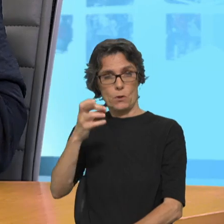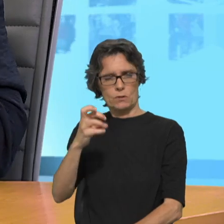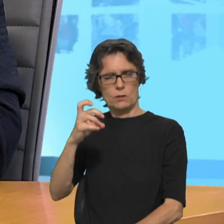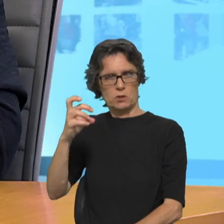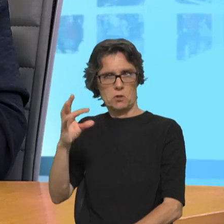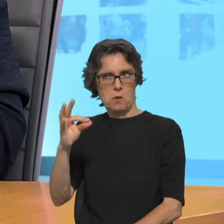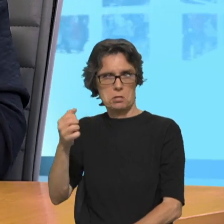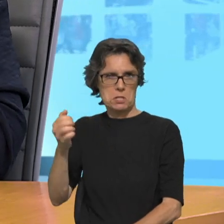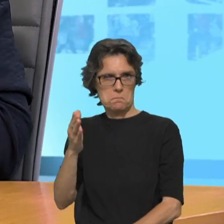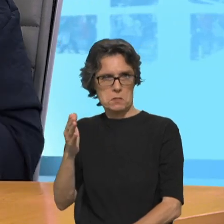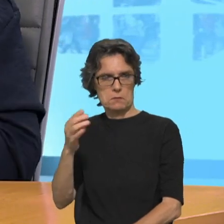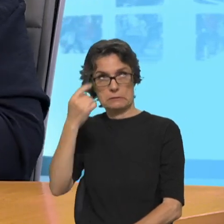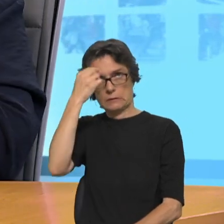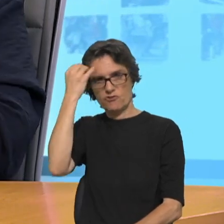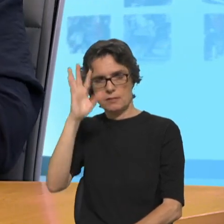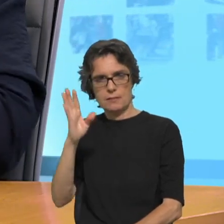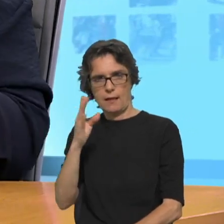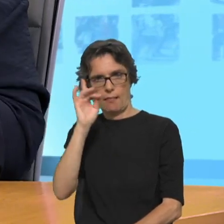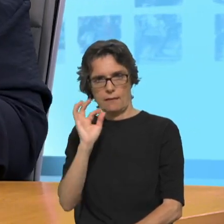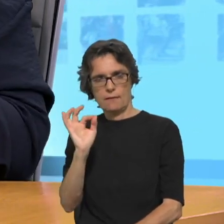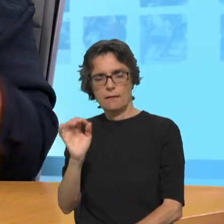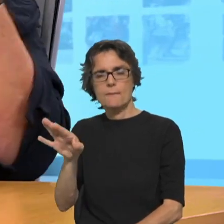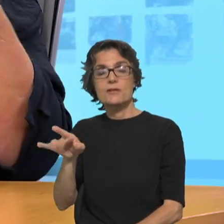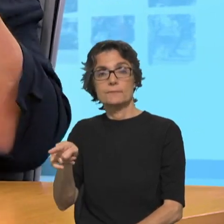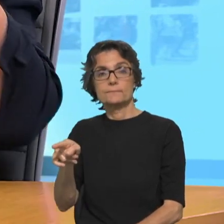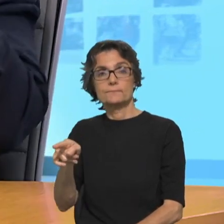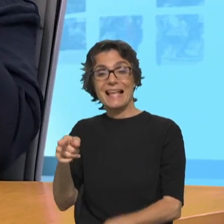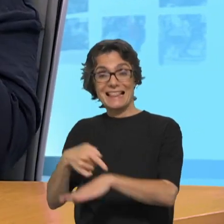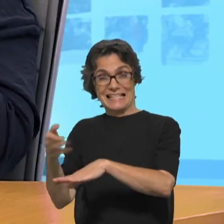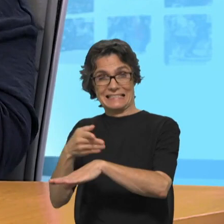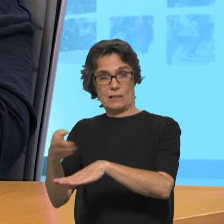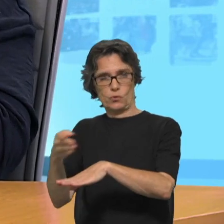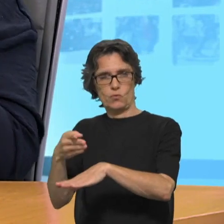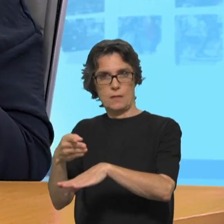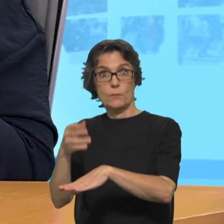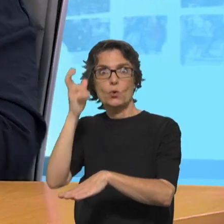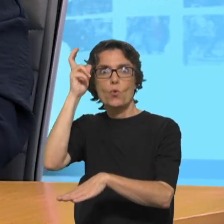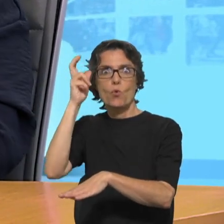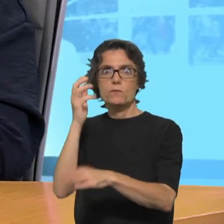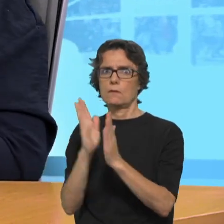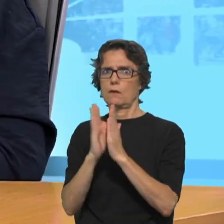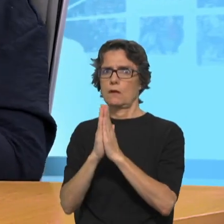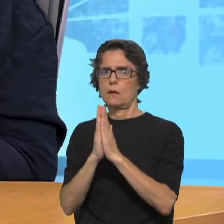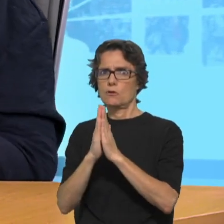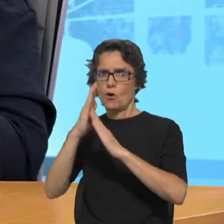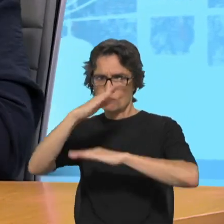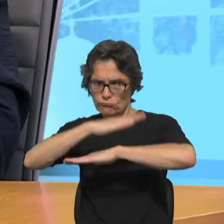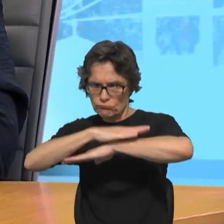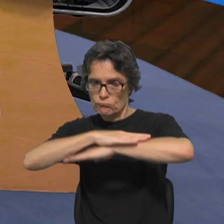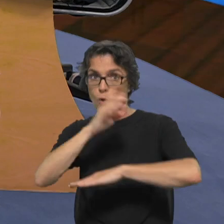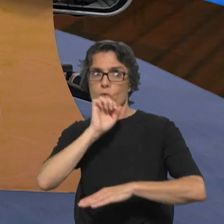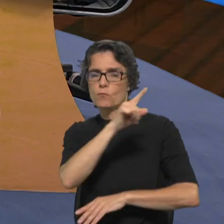1884, 85, eu sou péssima para datas, mas nesta altura, por isso, imagina o conceito de igreja e de obediência ao bispo que havia naquela